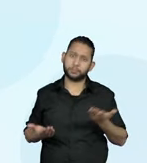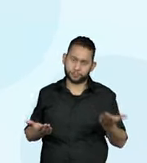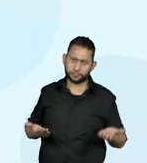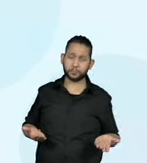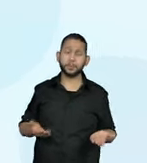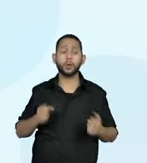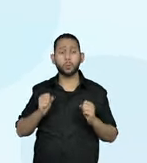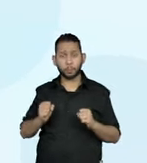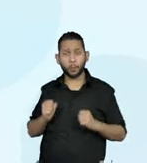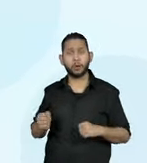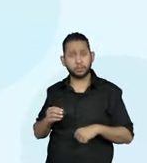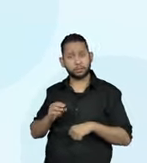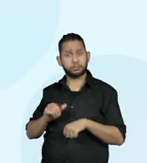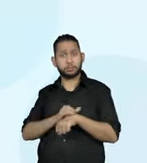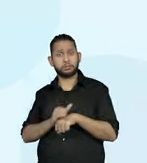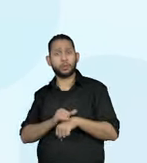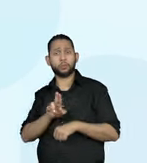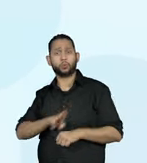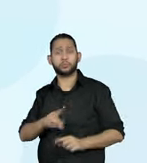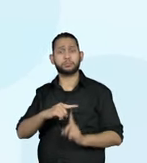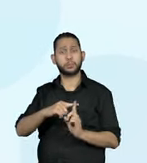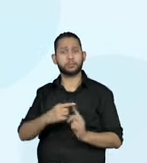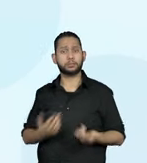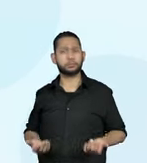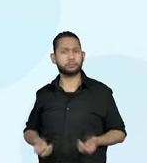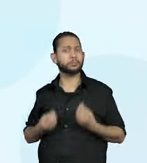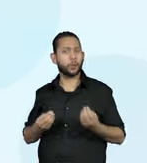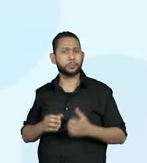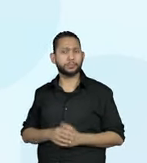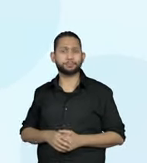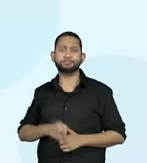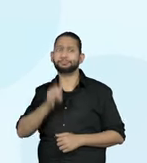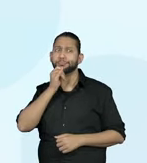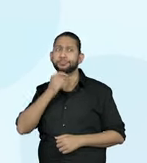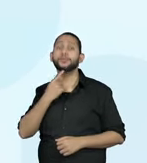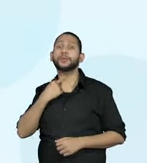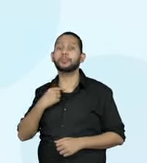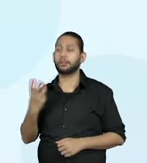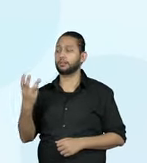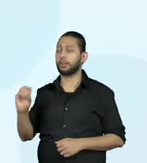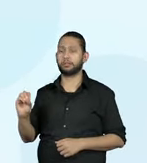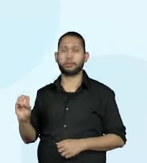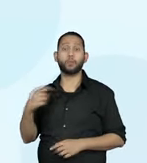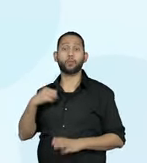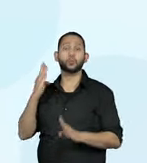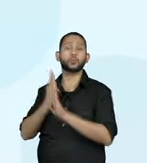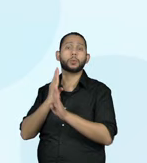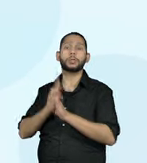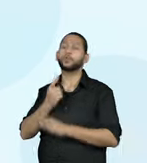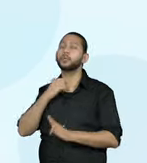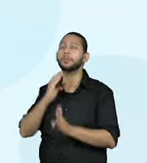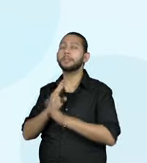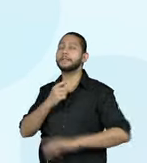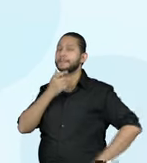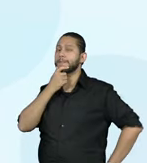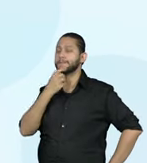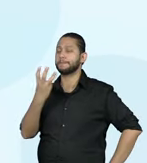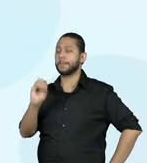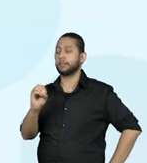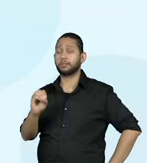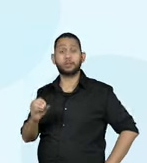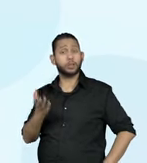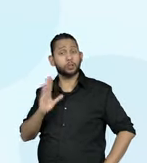Como assim adição, Pro? Ó, lembrem, eu quero de 30 páginas, certo? 30 páginas. Eu já encontrei